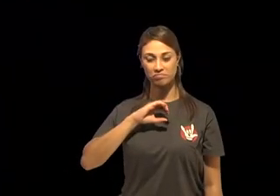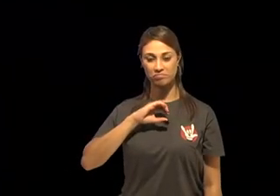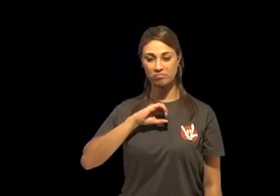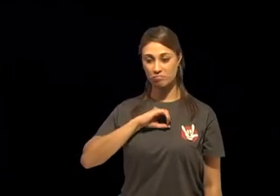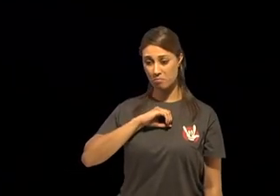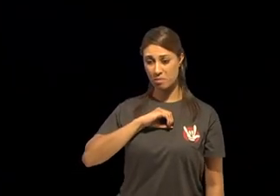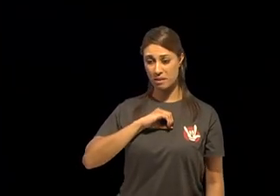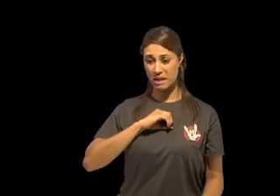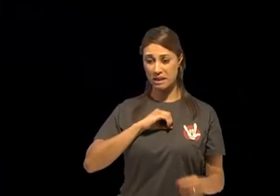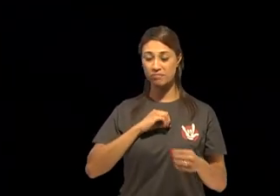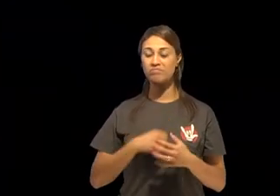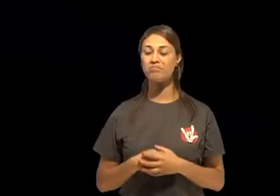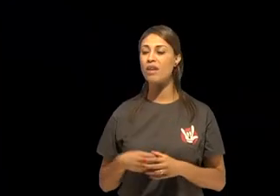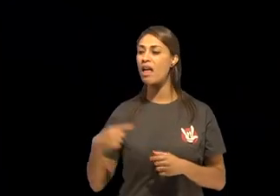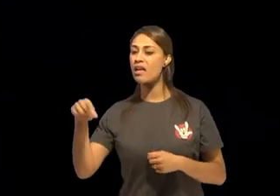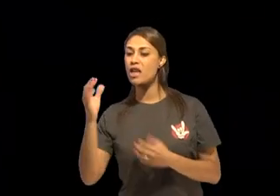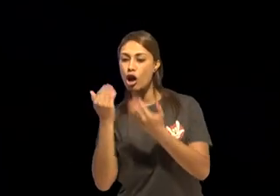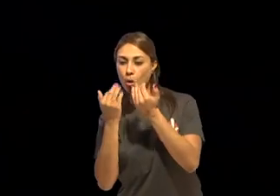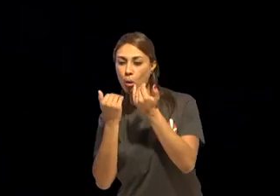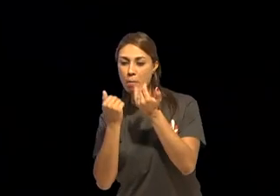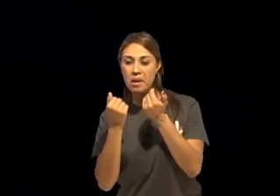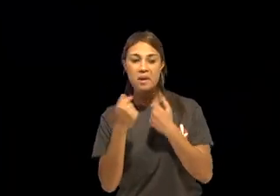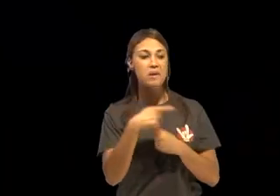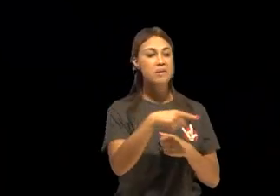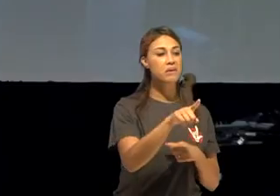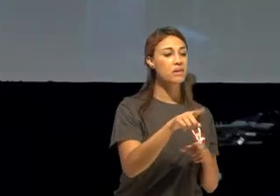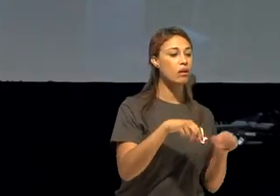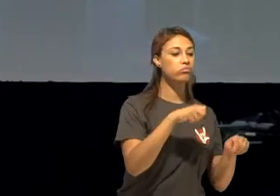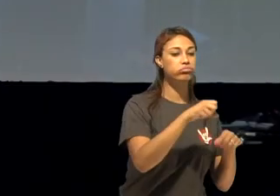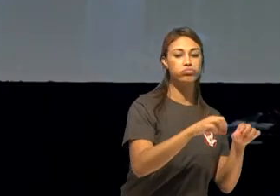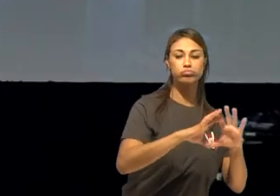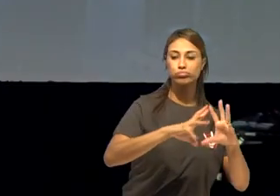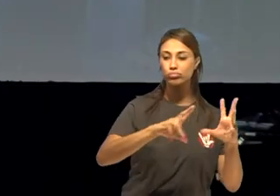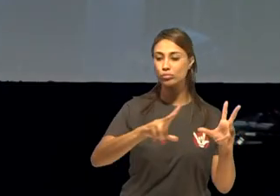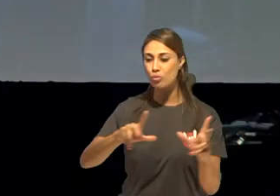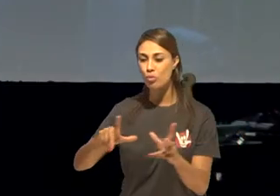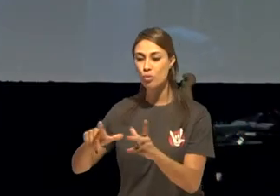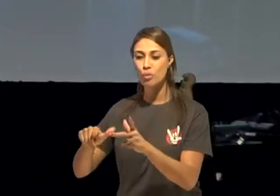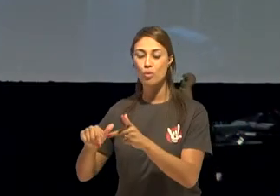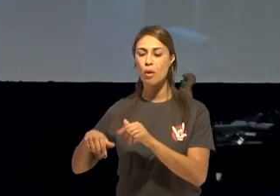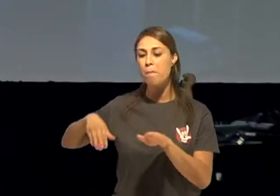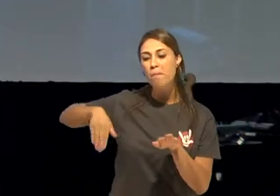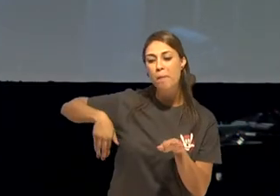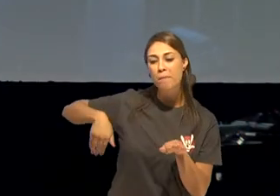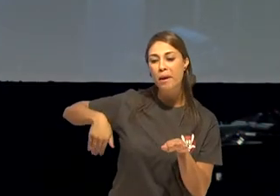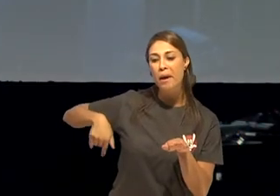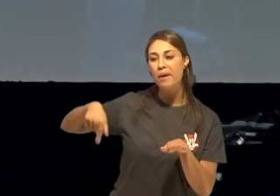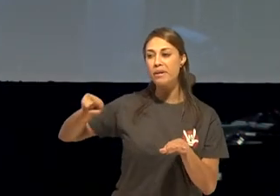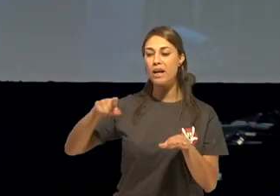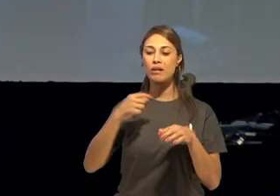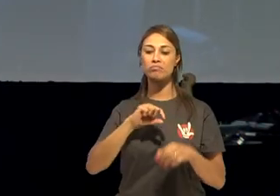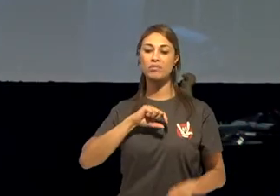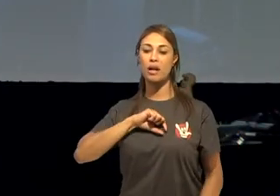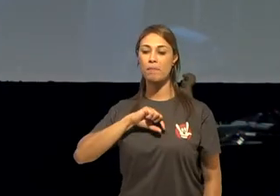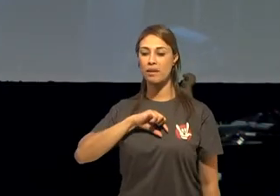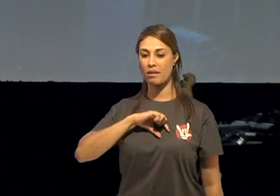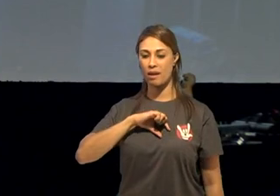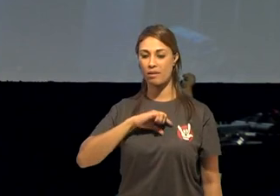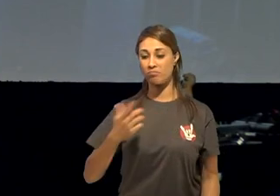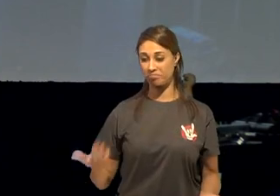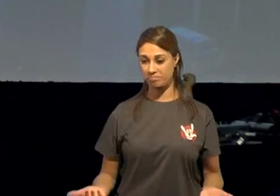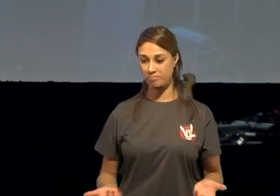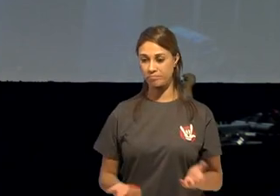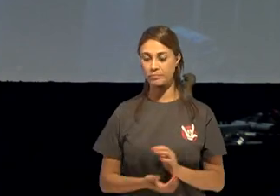medalha. Ele ia comer, ele ia com a medalha. Ele ia dormir, ele ia com a medalha. Ele ia para a praia, ia com a medalha. Ele ia para todo lugar com a